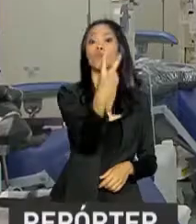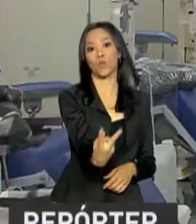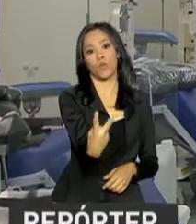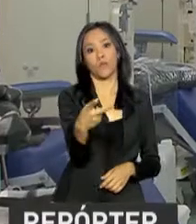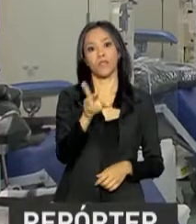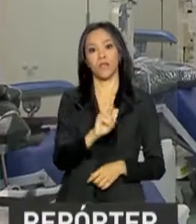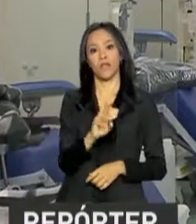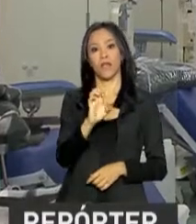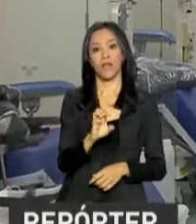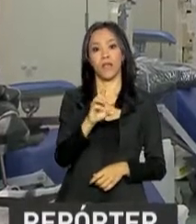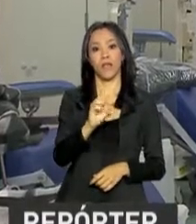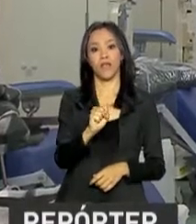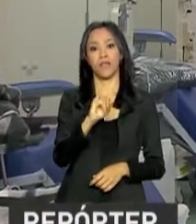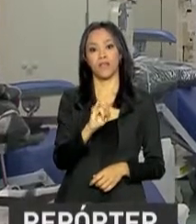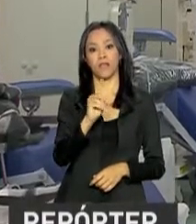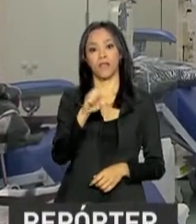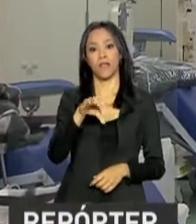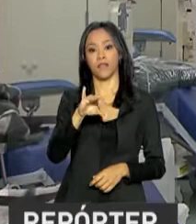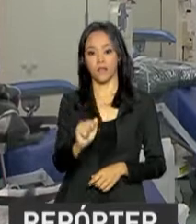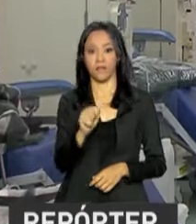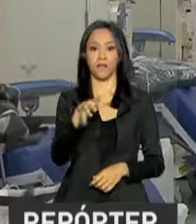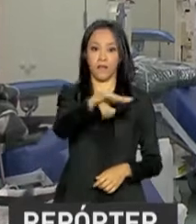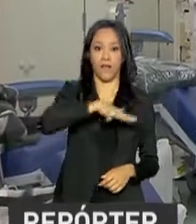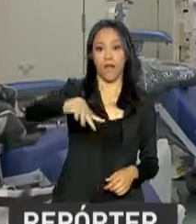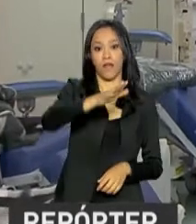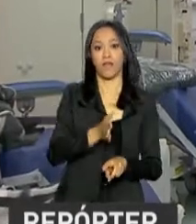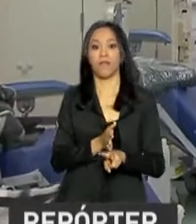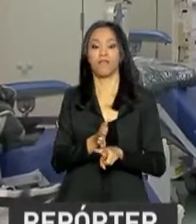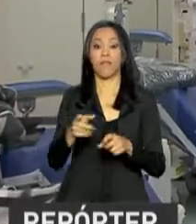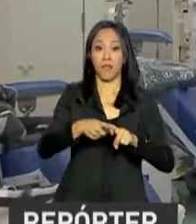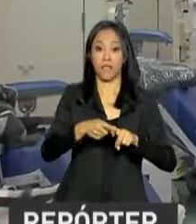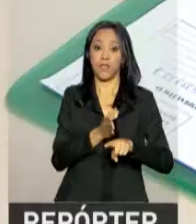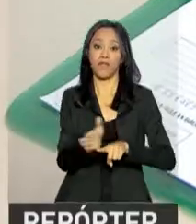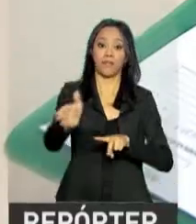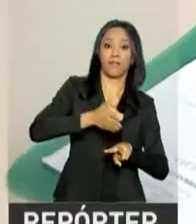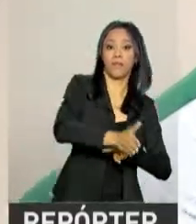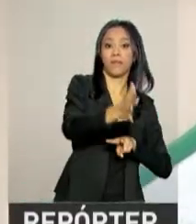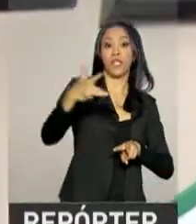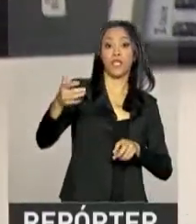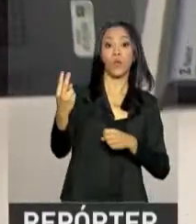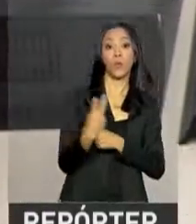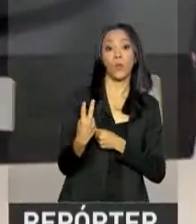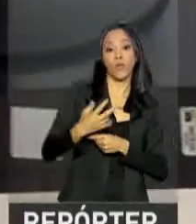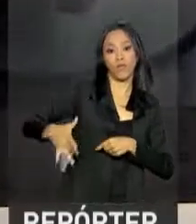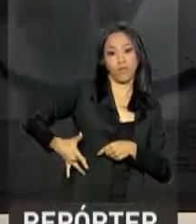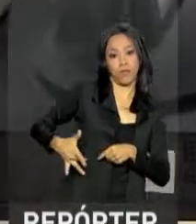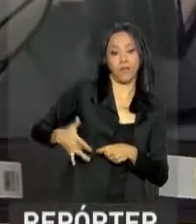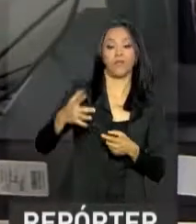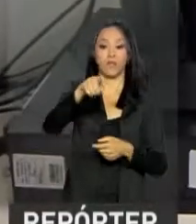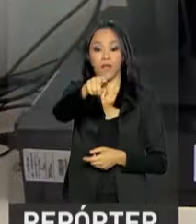clínica médica e neurologia amo da medicina que cuida dos rins para lígia a teoria